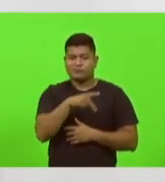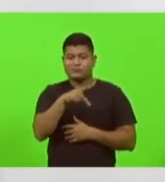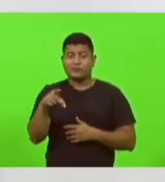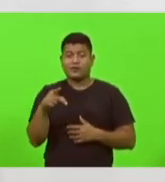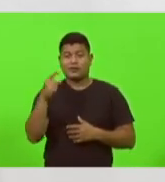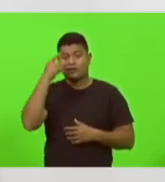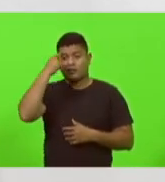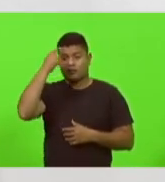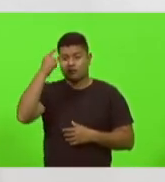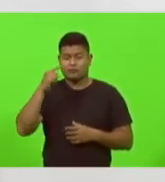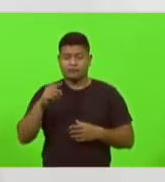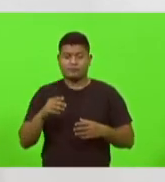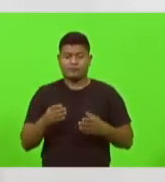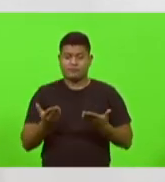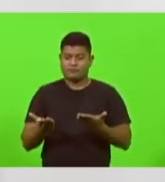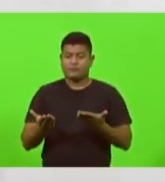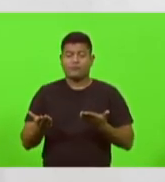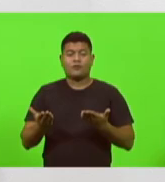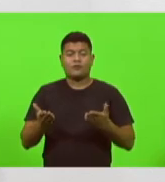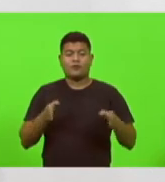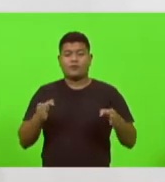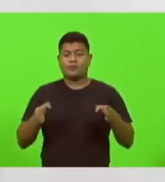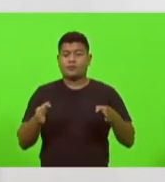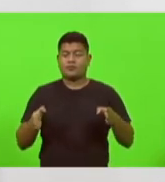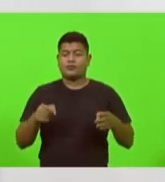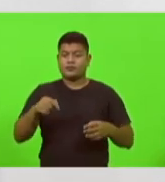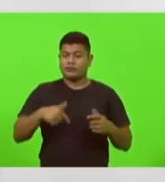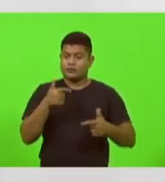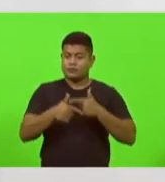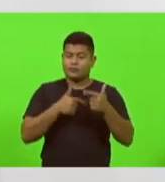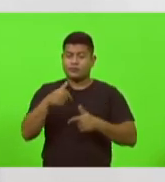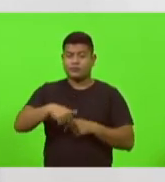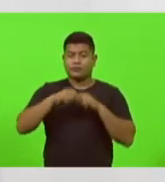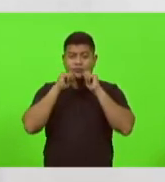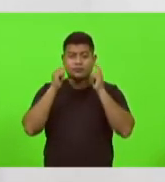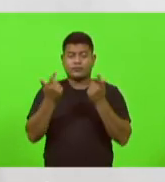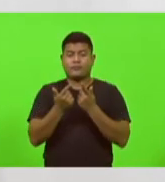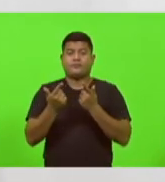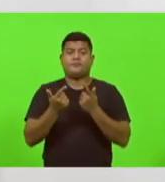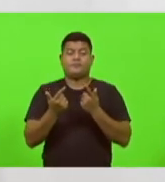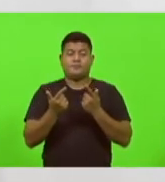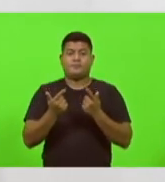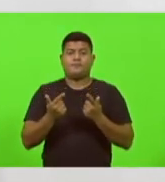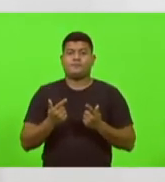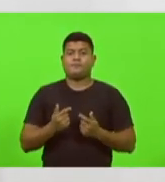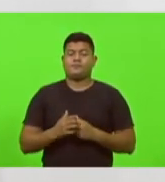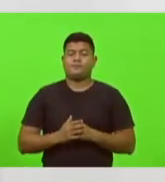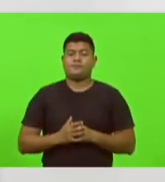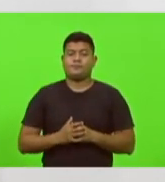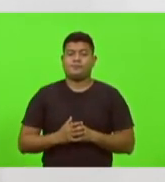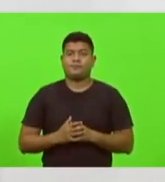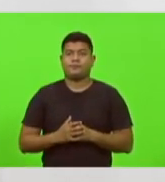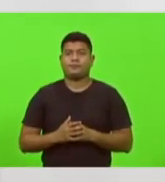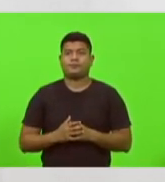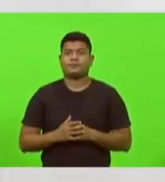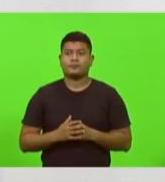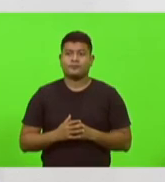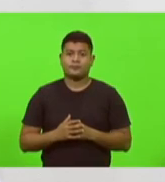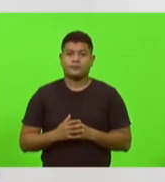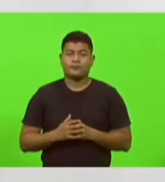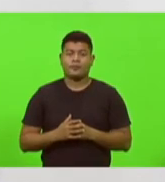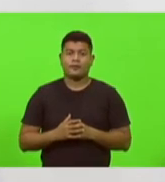que o Plínio passou aqui nessa casa e deixou para nós também boas lembranças. Então,